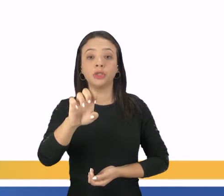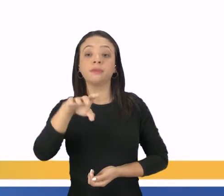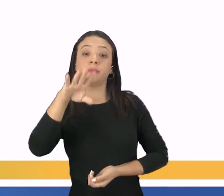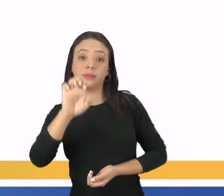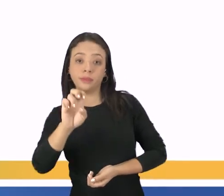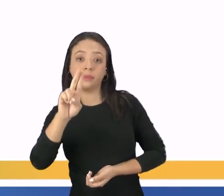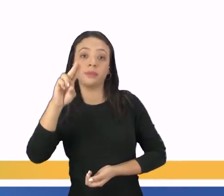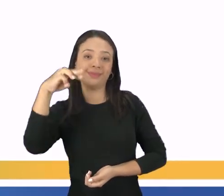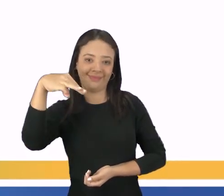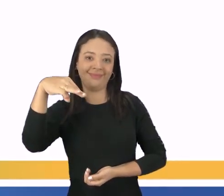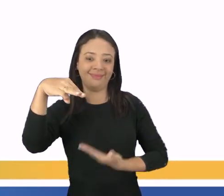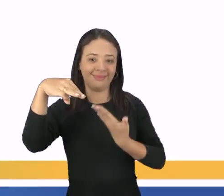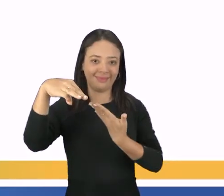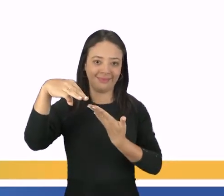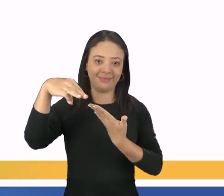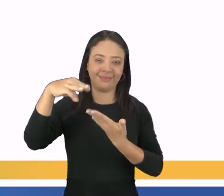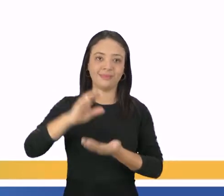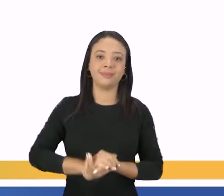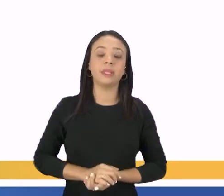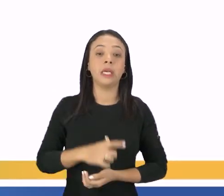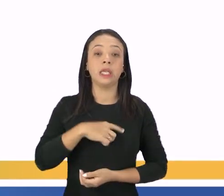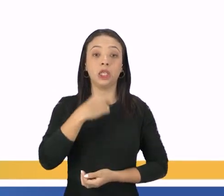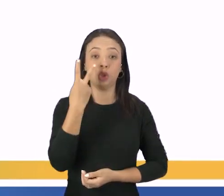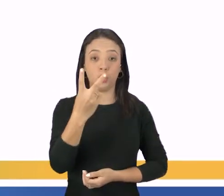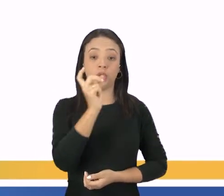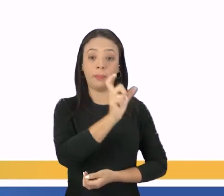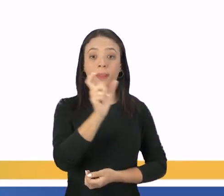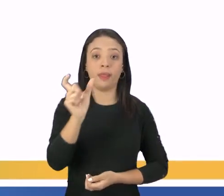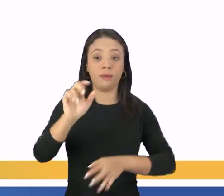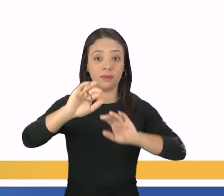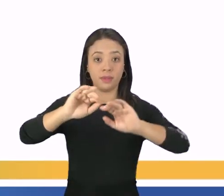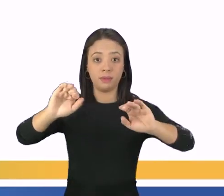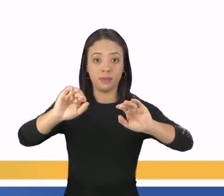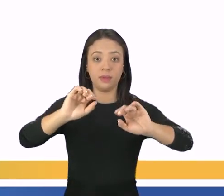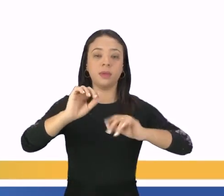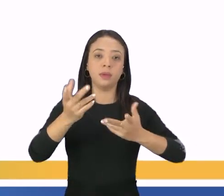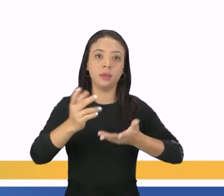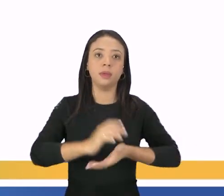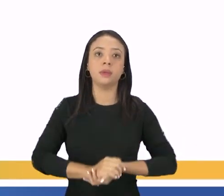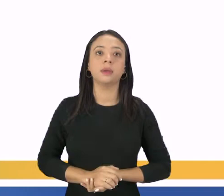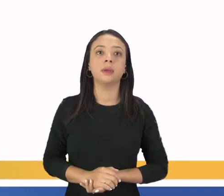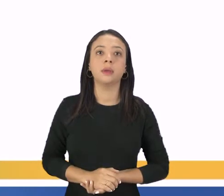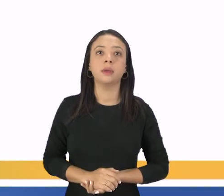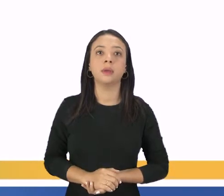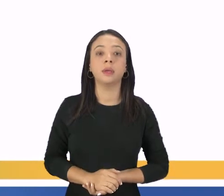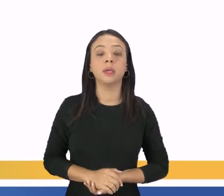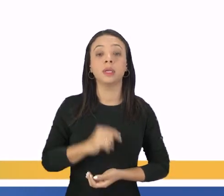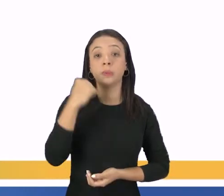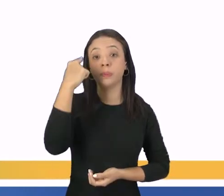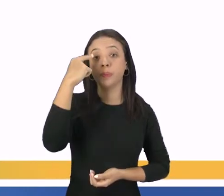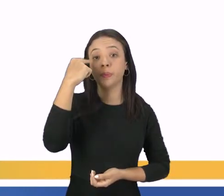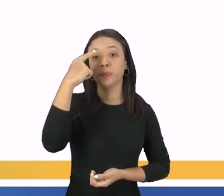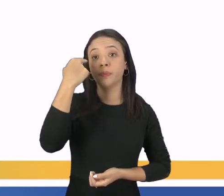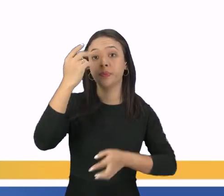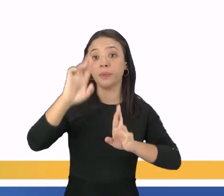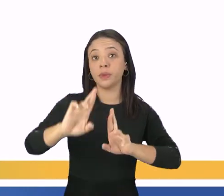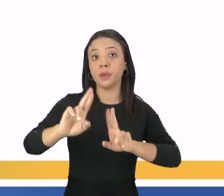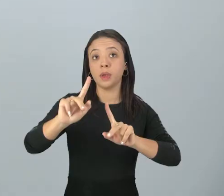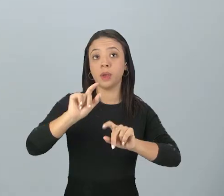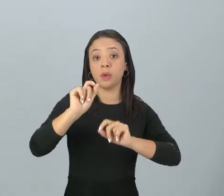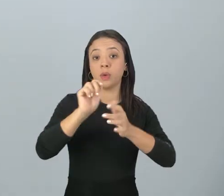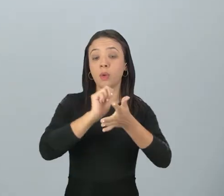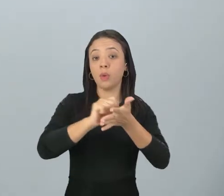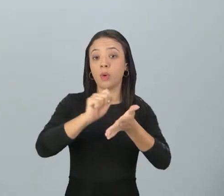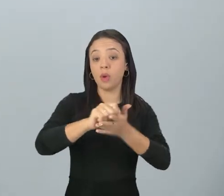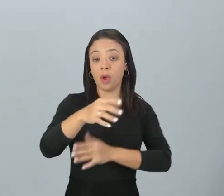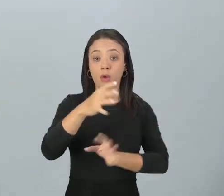21, ou seja, né? São duas palavrinhas separadas pela conjunção i. No espanhol, não. Esse número ele se